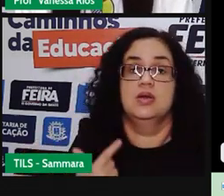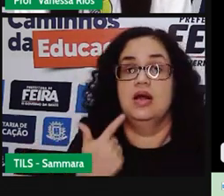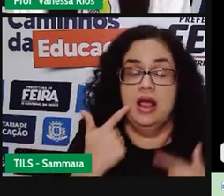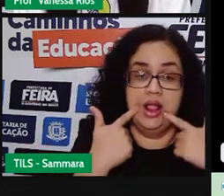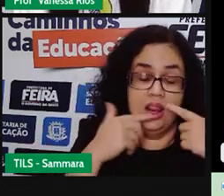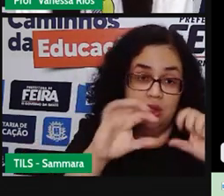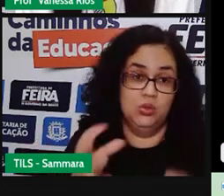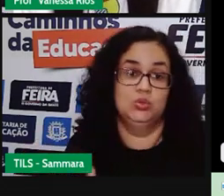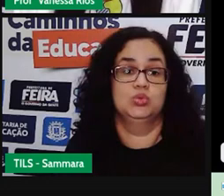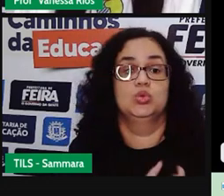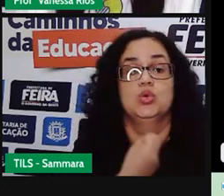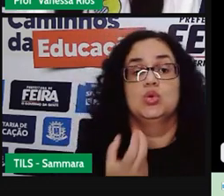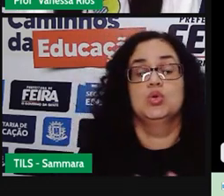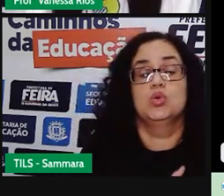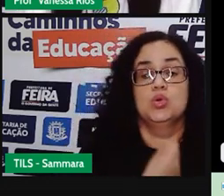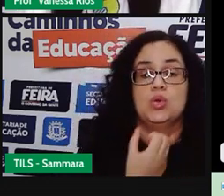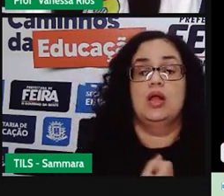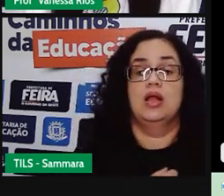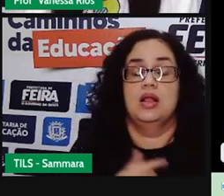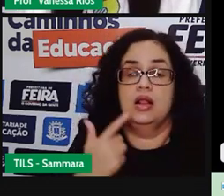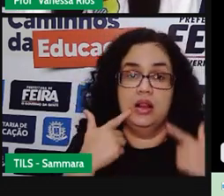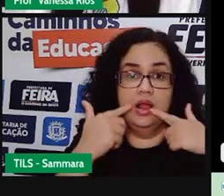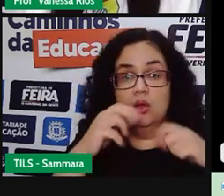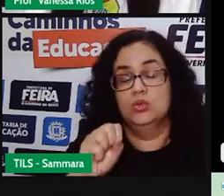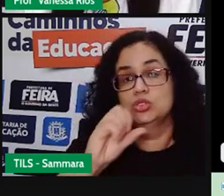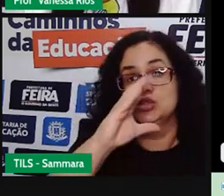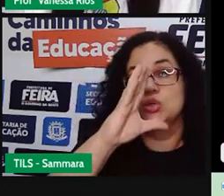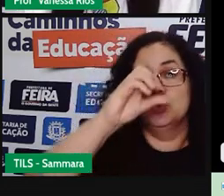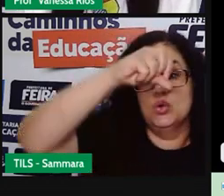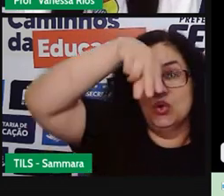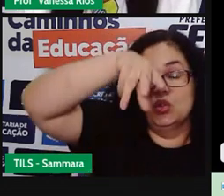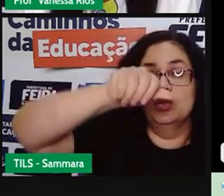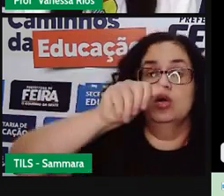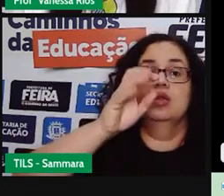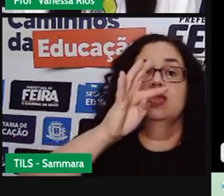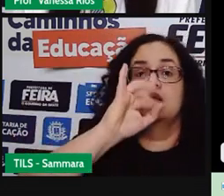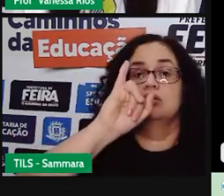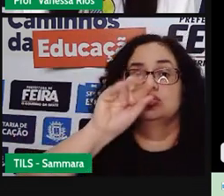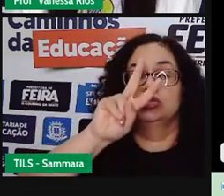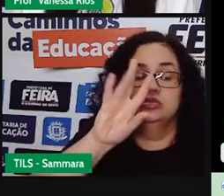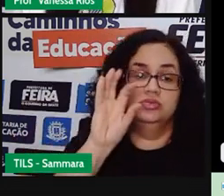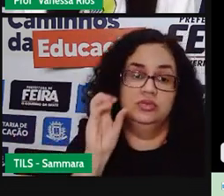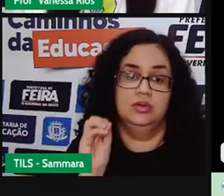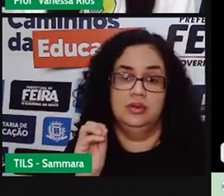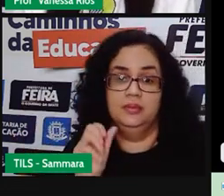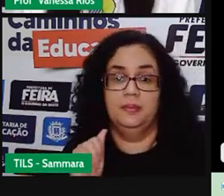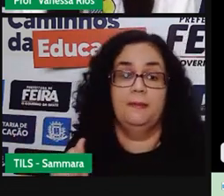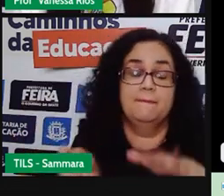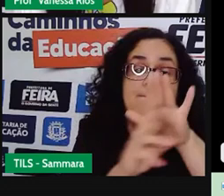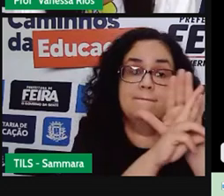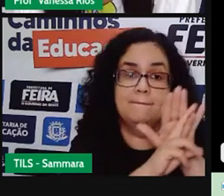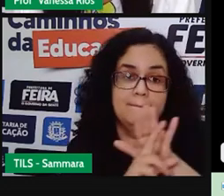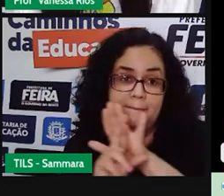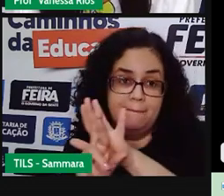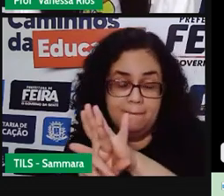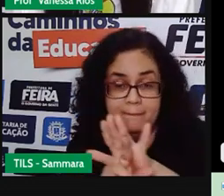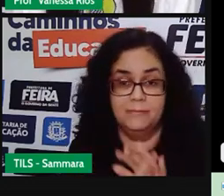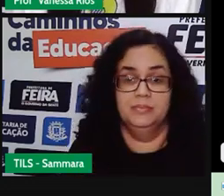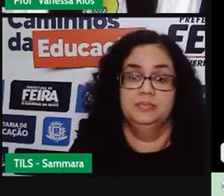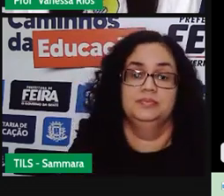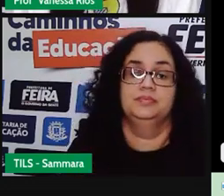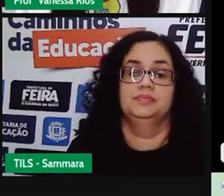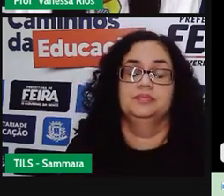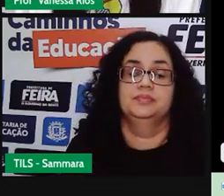são apresentadas no sentido figurado. E aí utiliza da